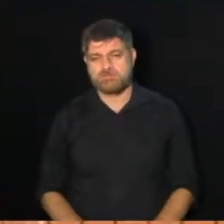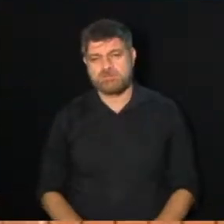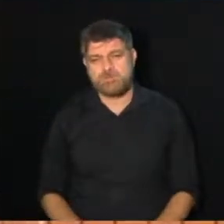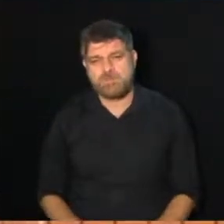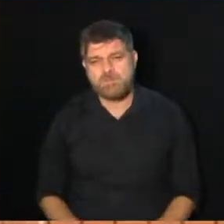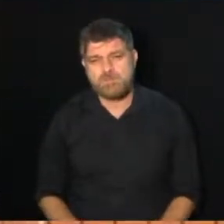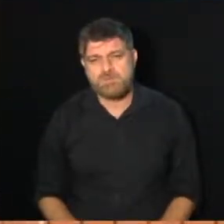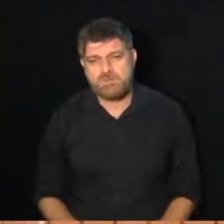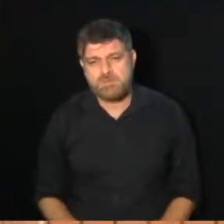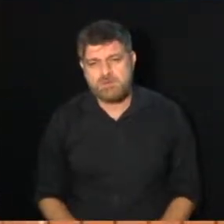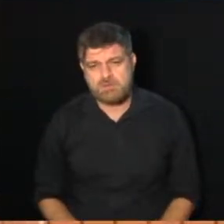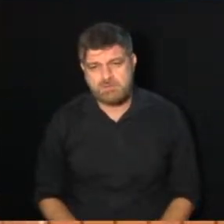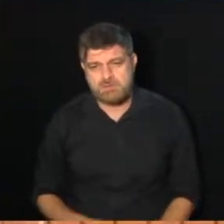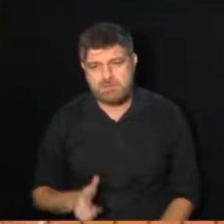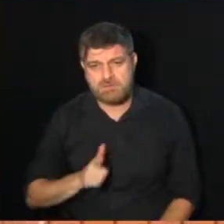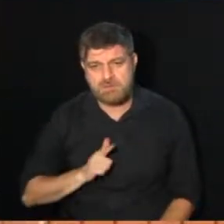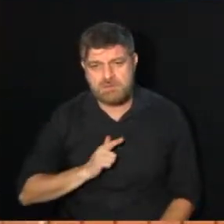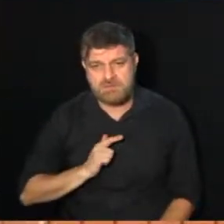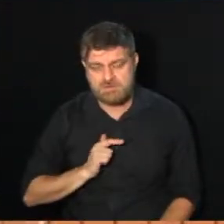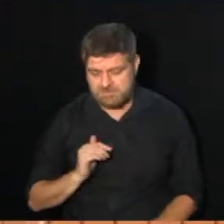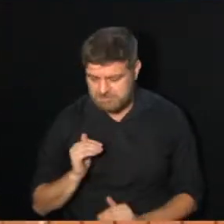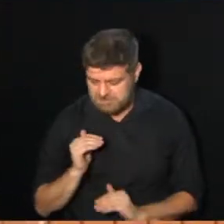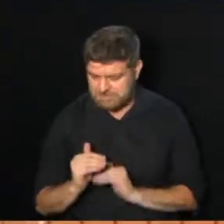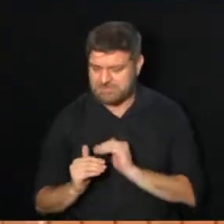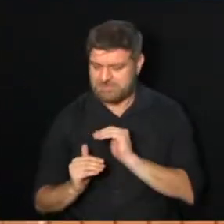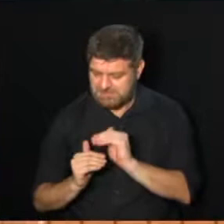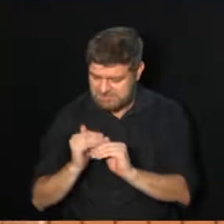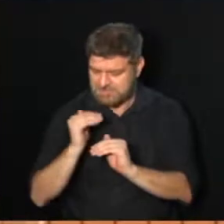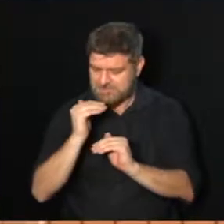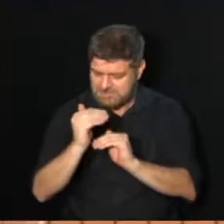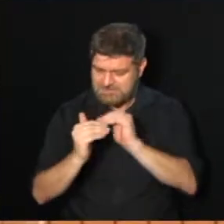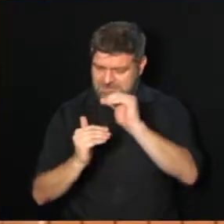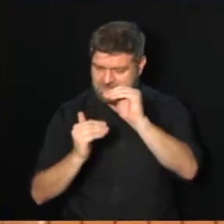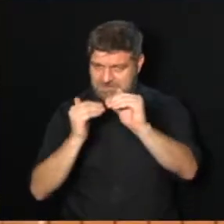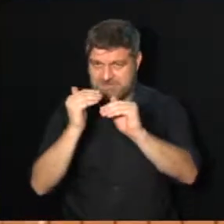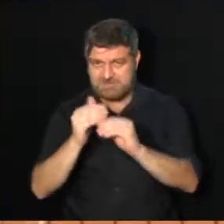alcançar um novo degrau nesse